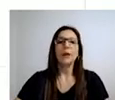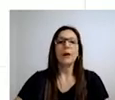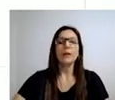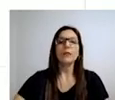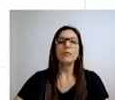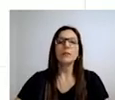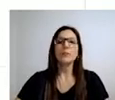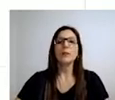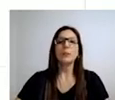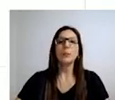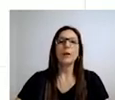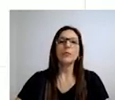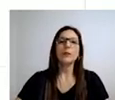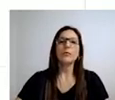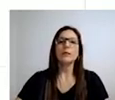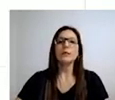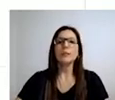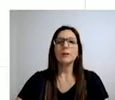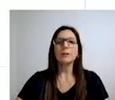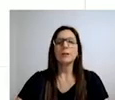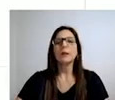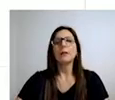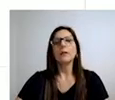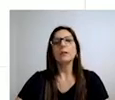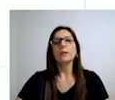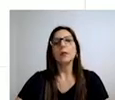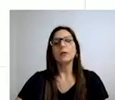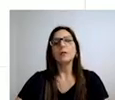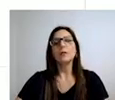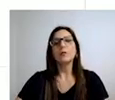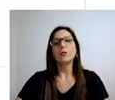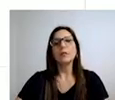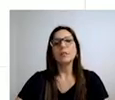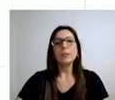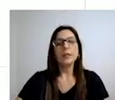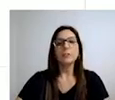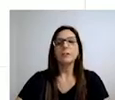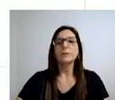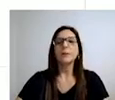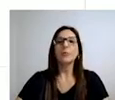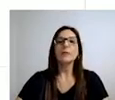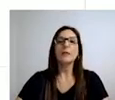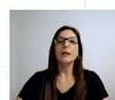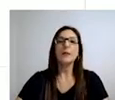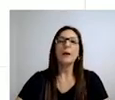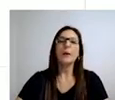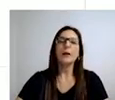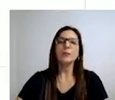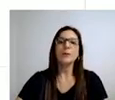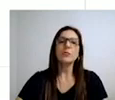Aqui nós temos mais de perto, né, os estames e no centro nós temos o estilete. Então, o estame é a